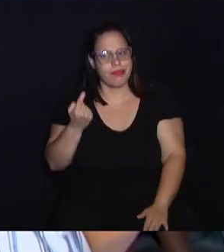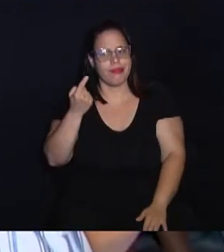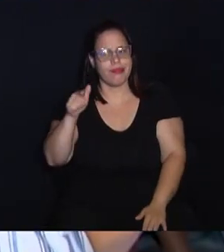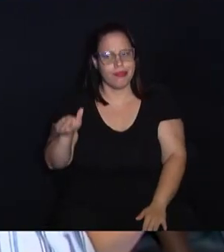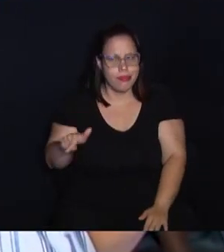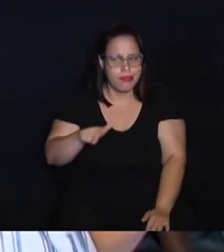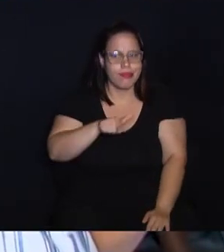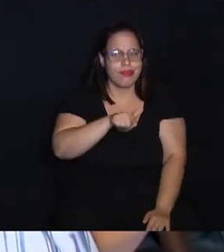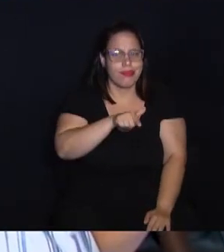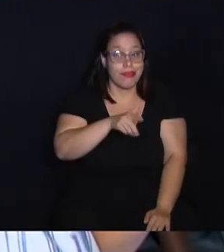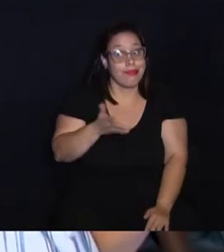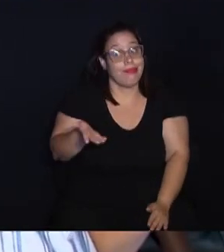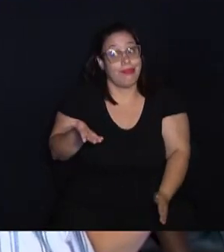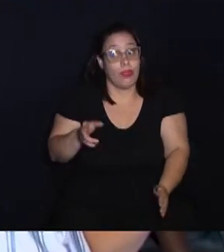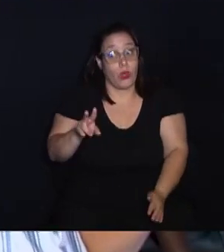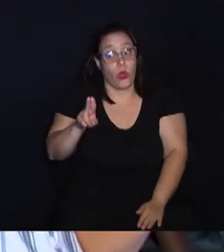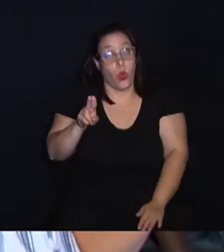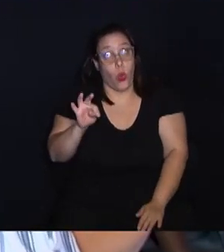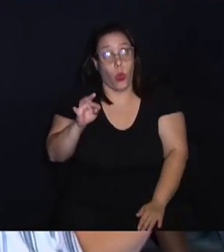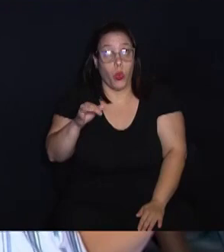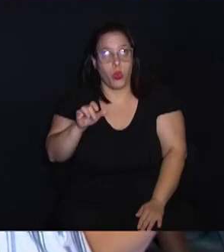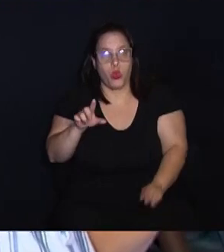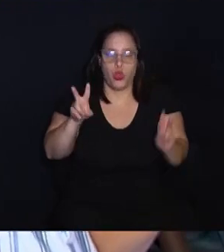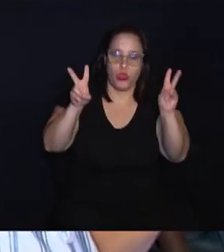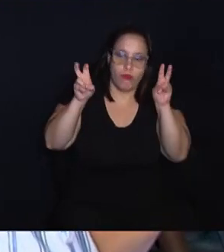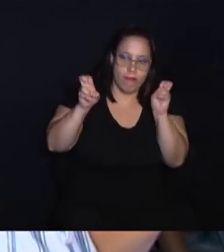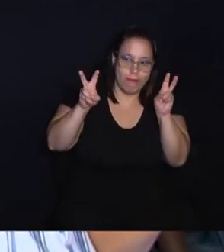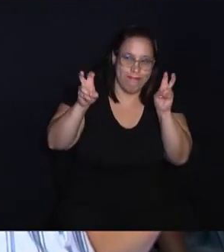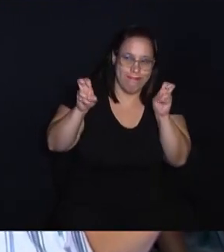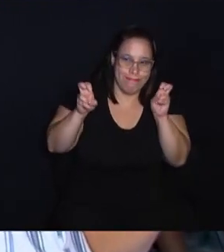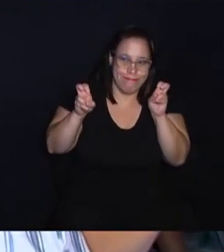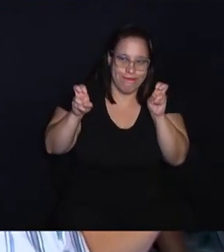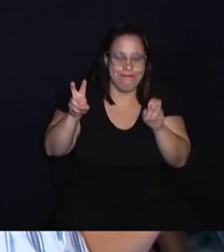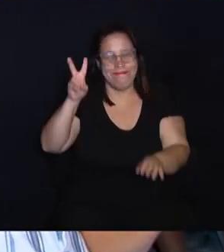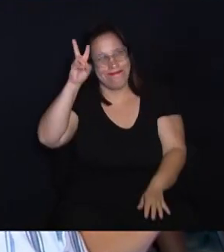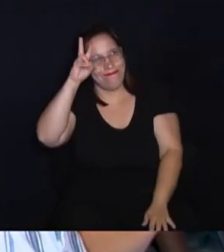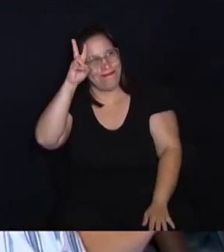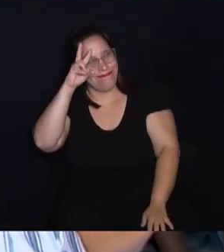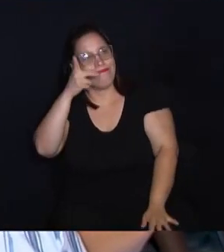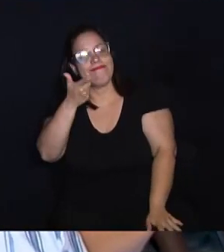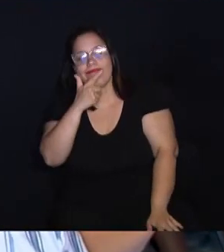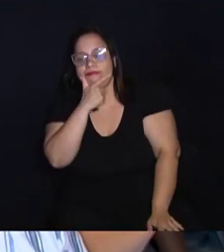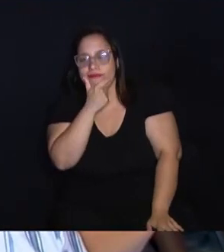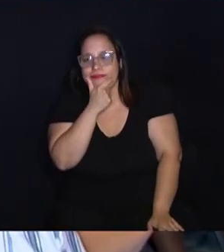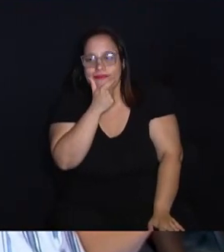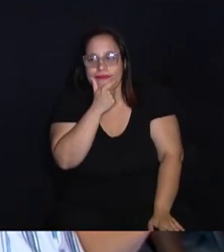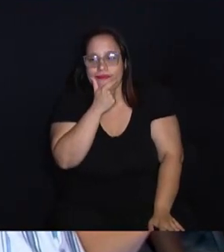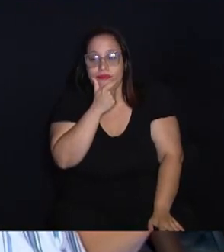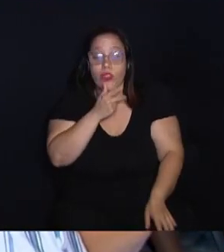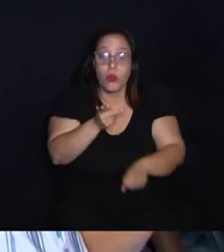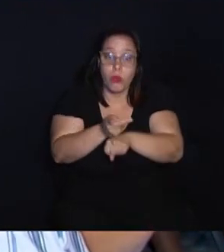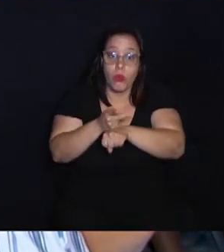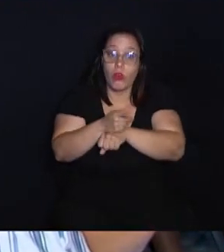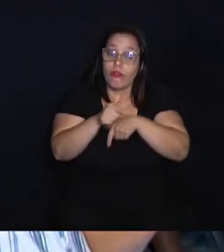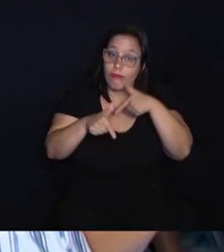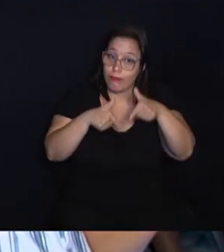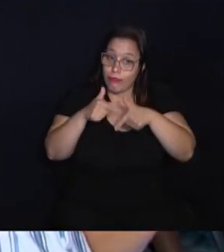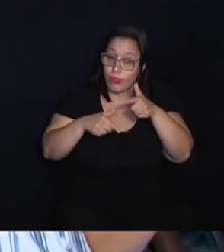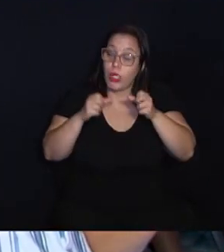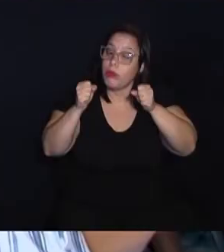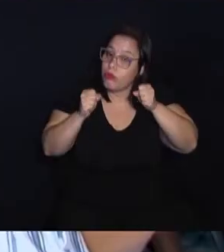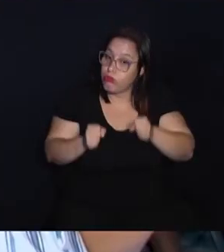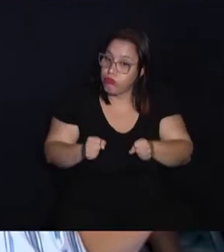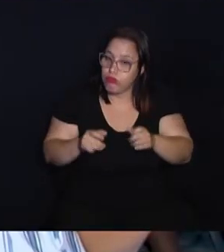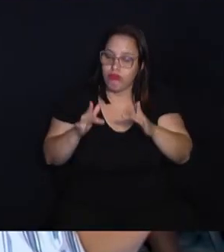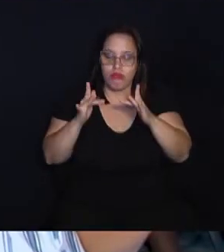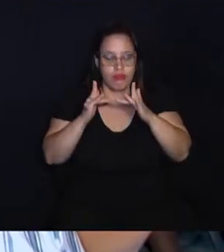semana útil, né, que o pessoal fala do ano de 2025. Lembrando então que se você está em busca de um emprego, pode entrar